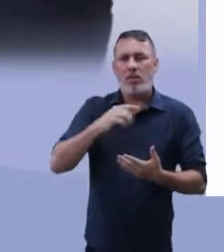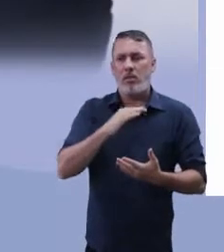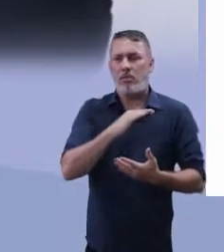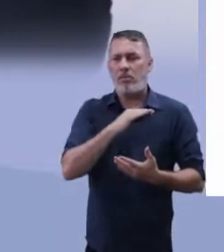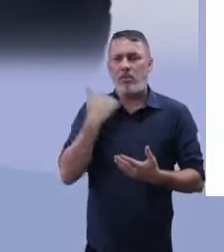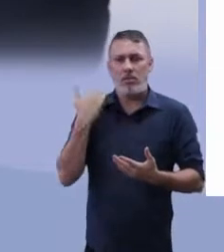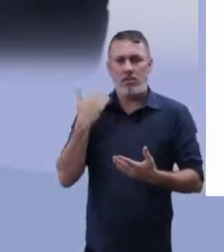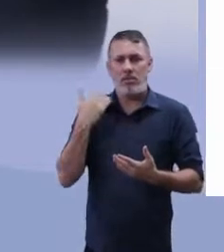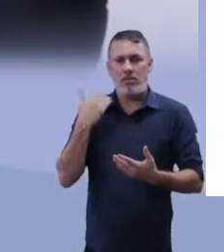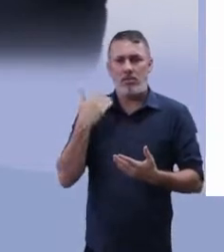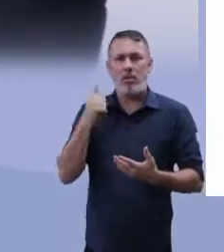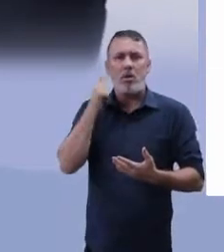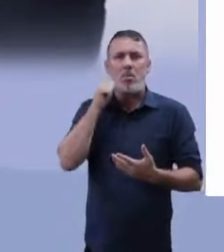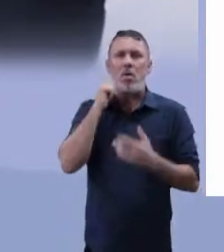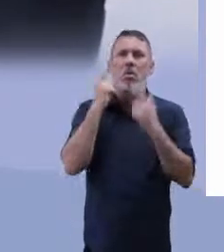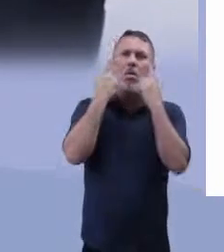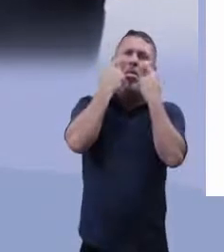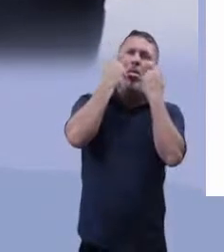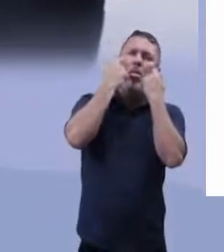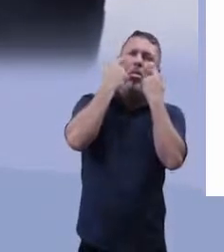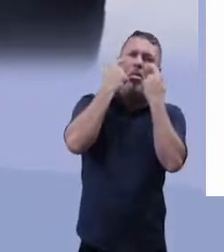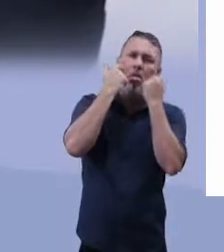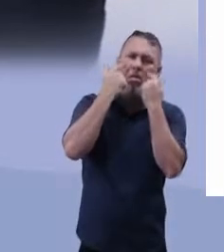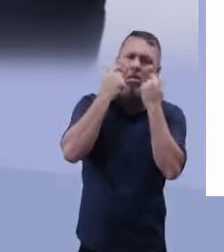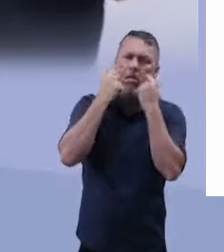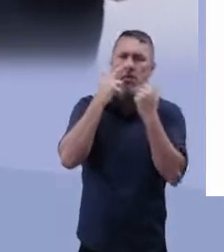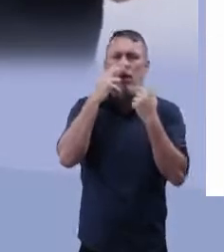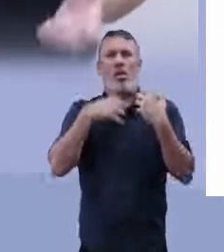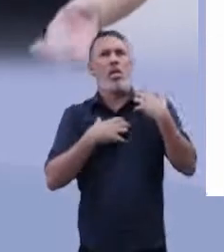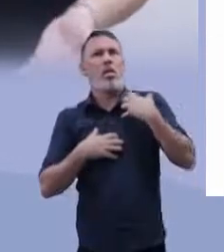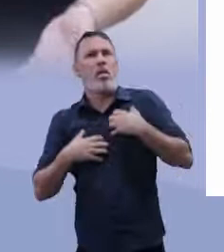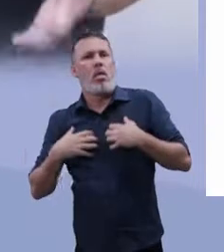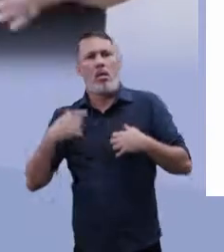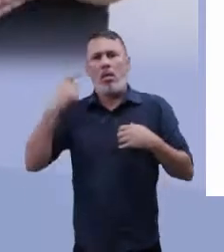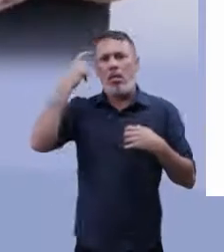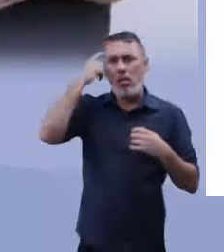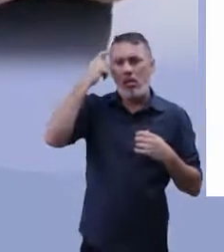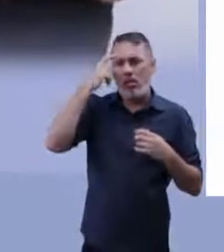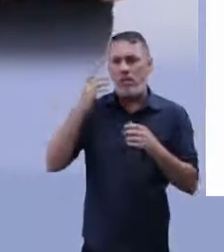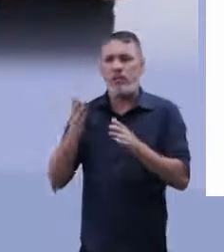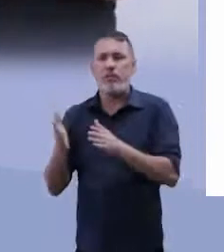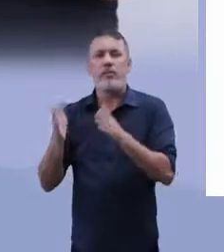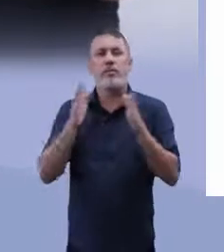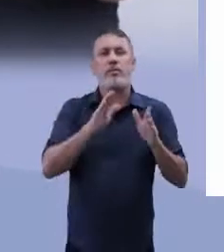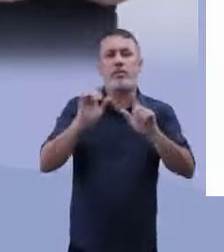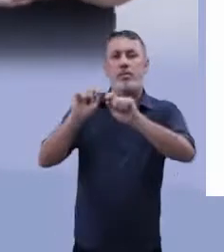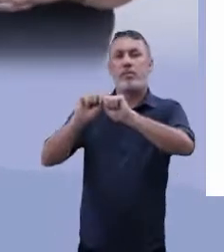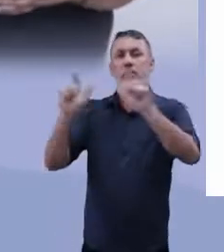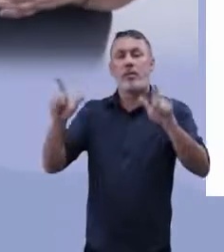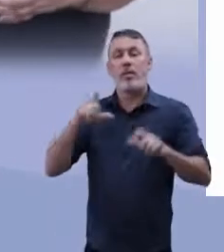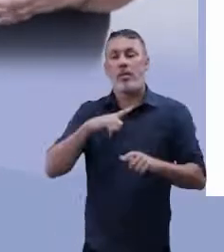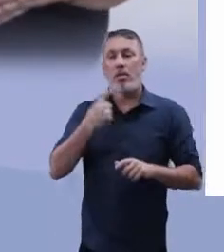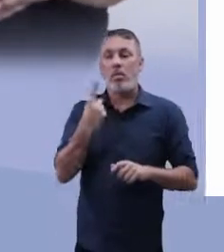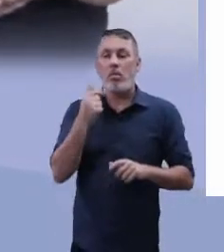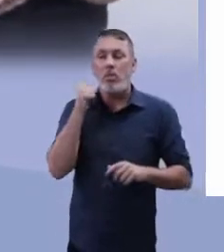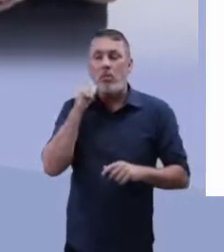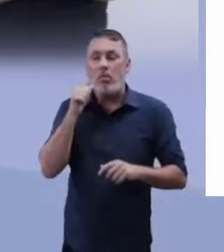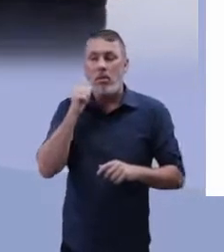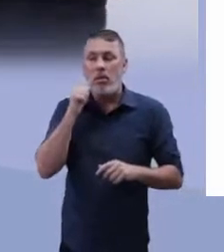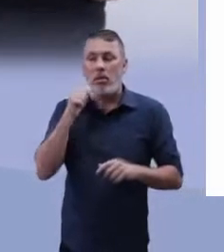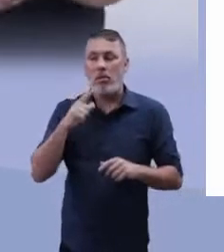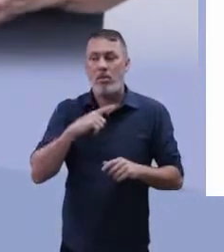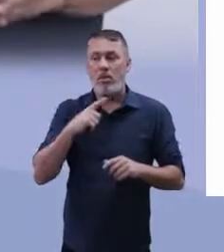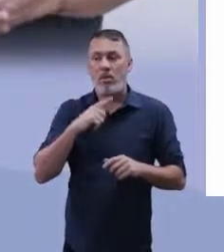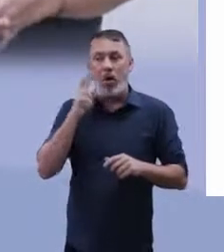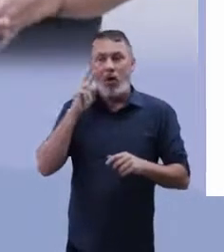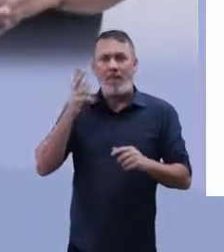com a boca virada para cima. Ela chora, ela está em estado de desespero. Do outro lado, você vê uma outra mulher no